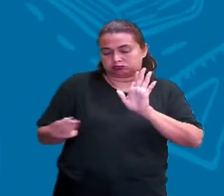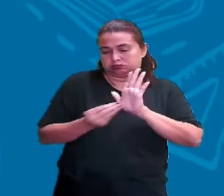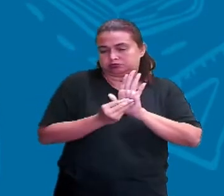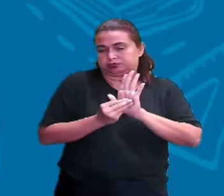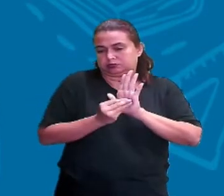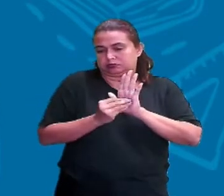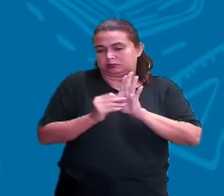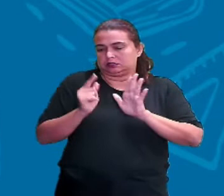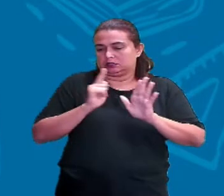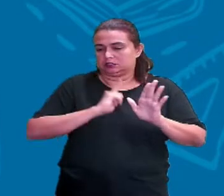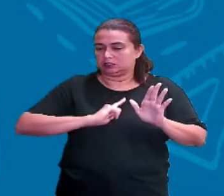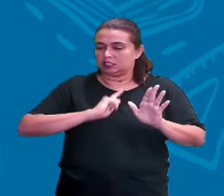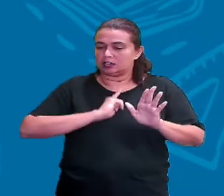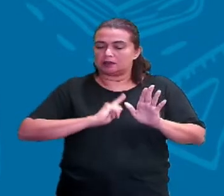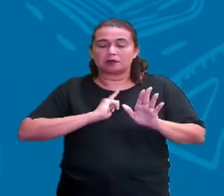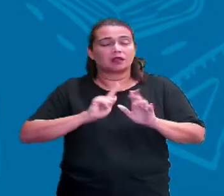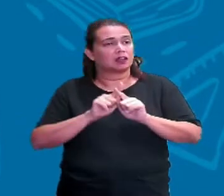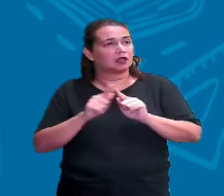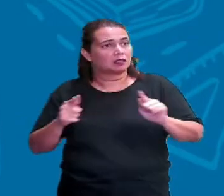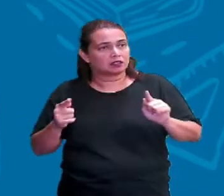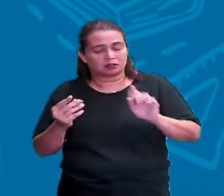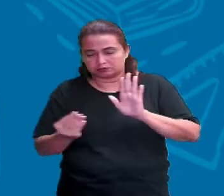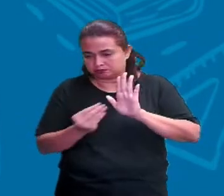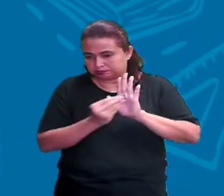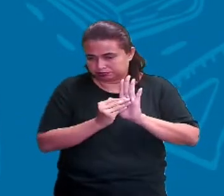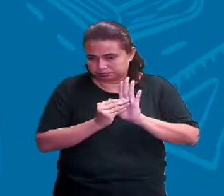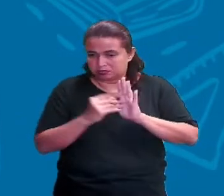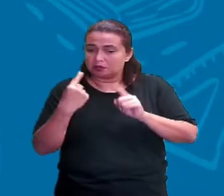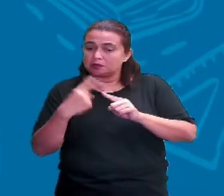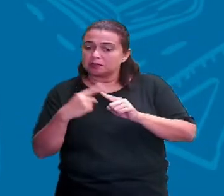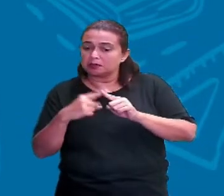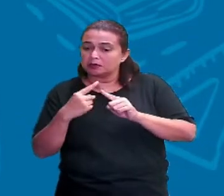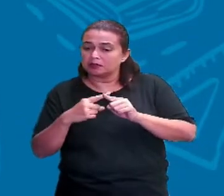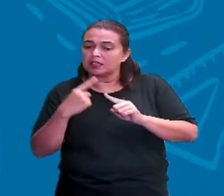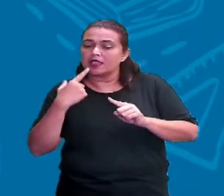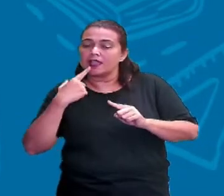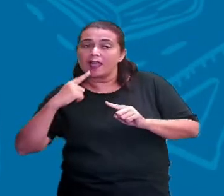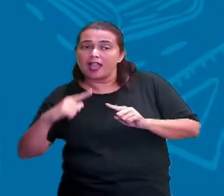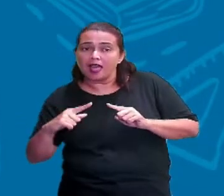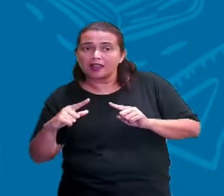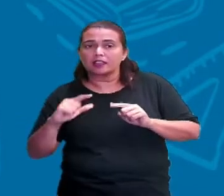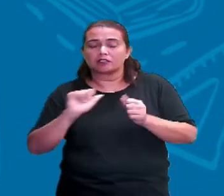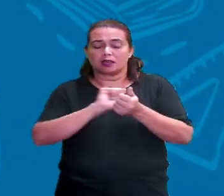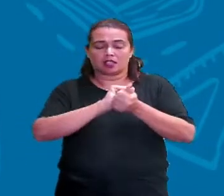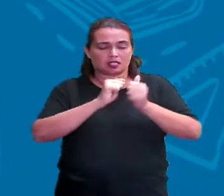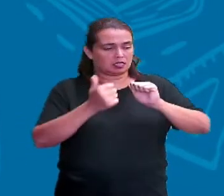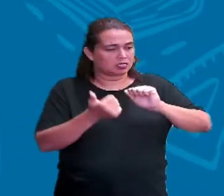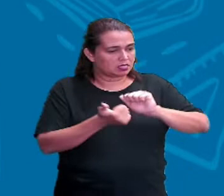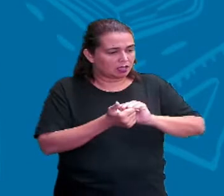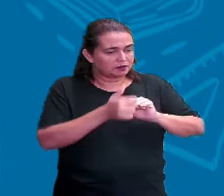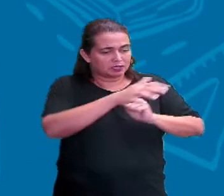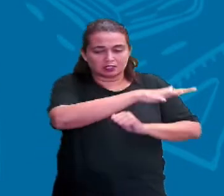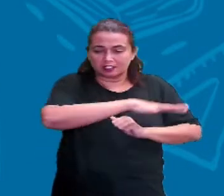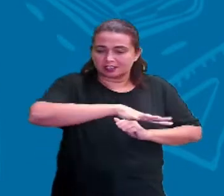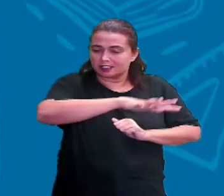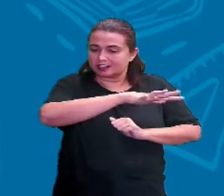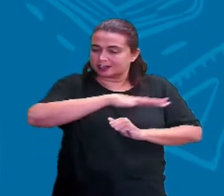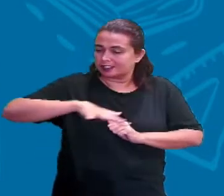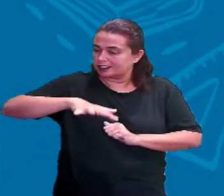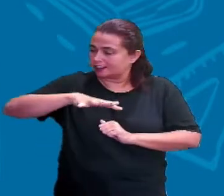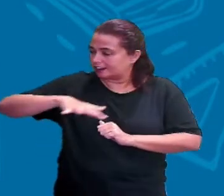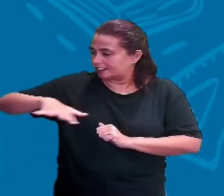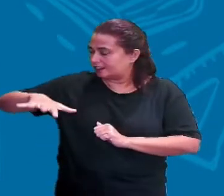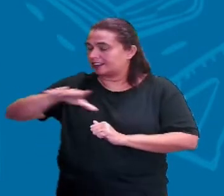visto que a língua adapta-se ao uso de seus falantes e aceita pelas regras gramaticais. Então, em contextos